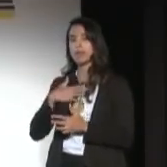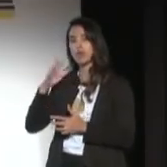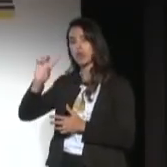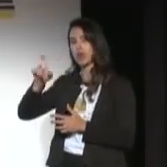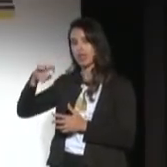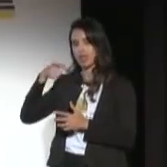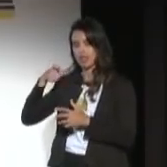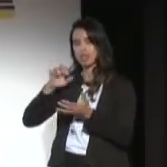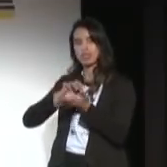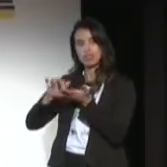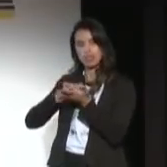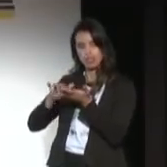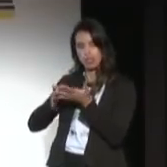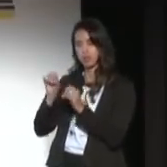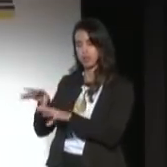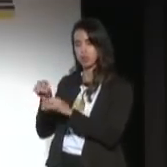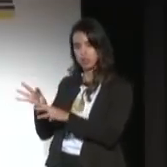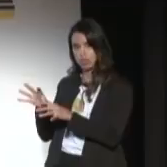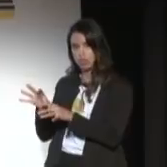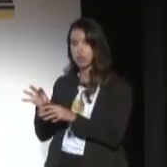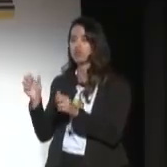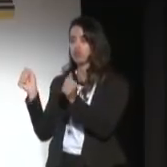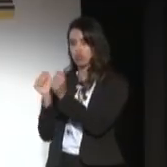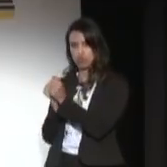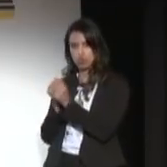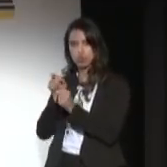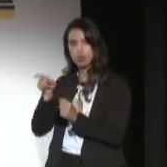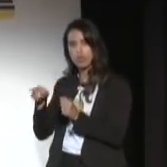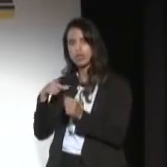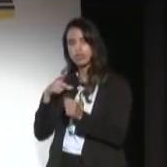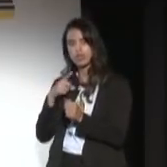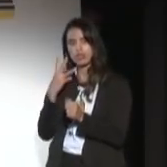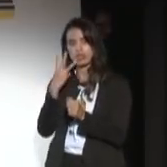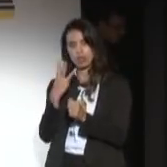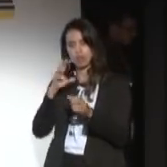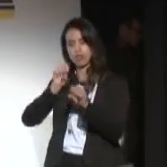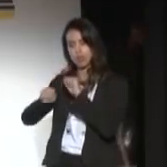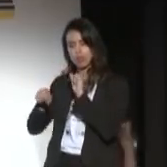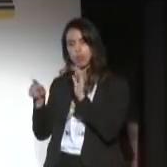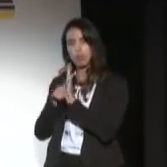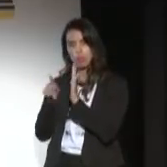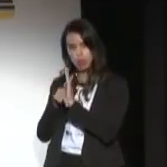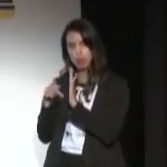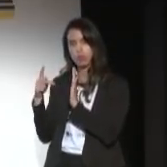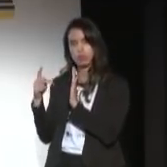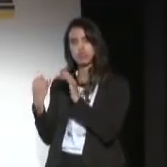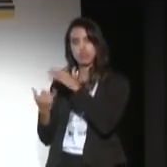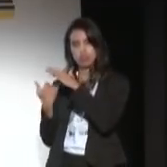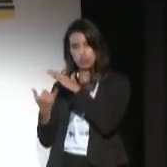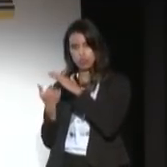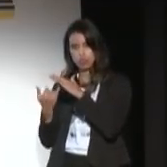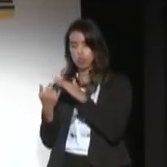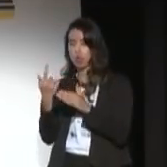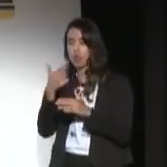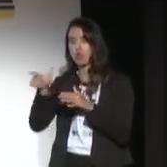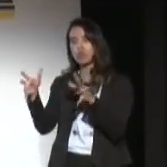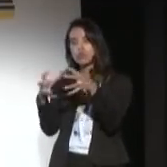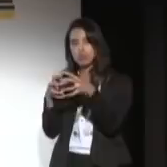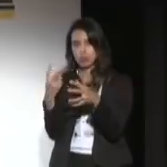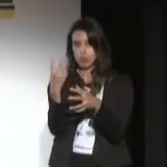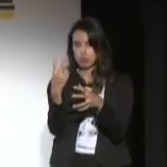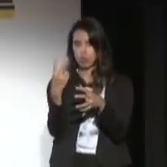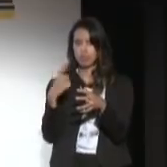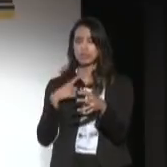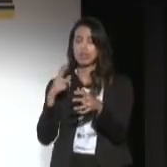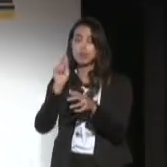pessoa extremamente experiente. Junto com ele, tem mais 2 ou 3 formadores também do Instituto Chapada. No grupo 2, eu tenho professores que têm 3,